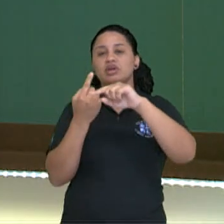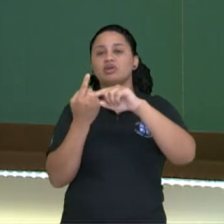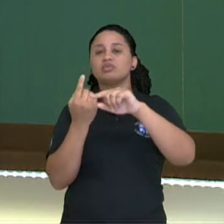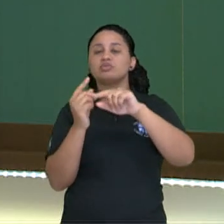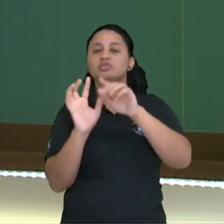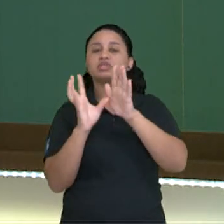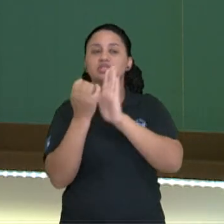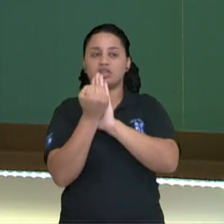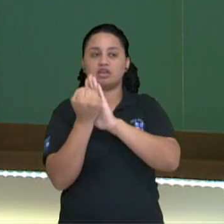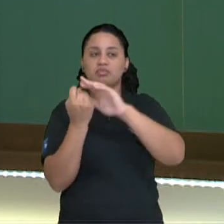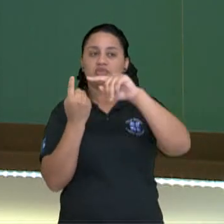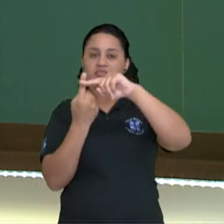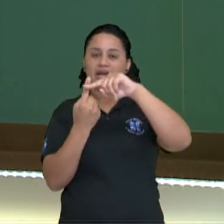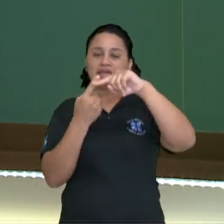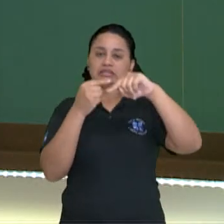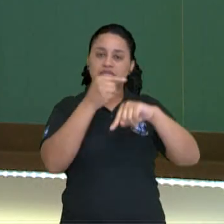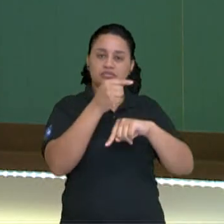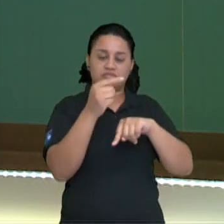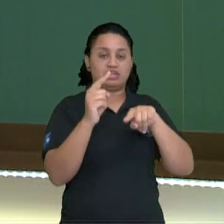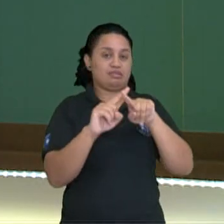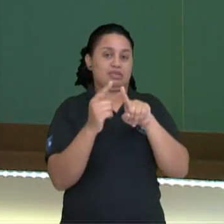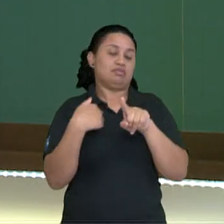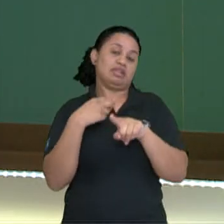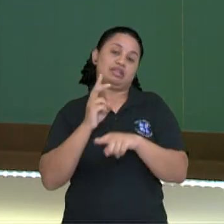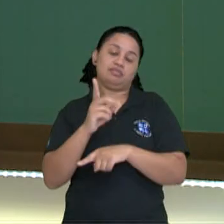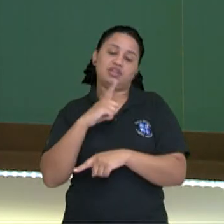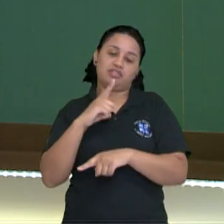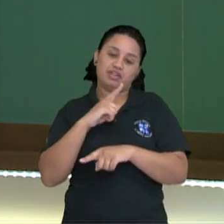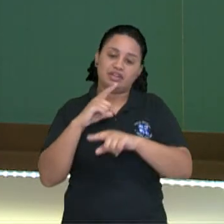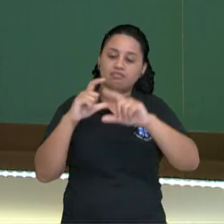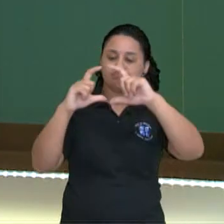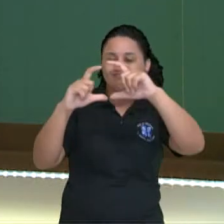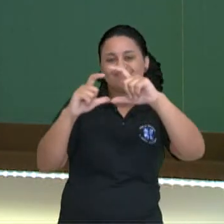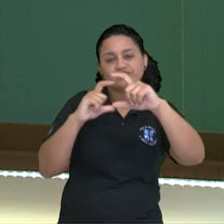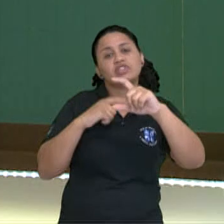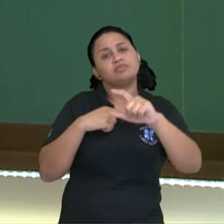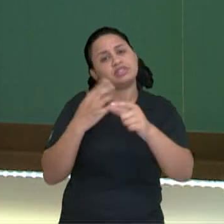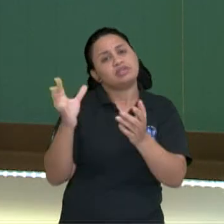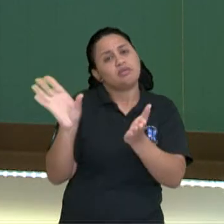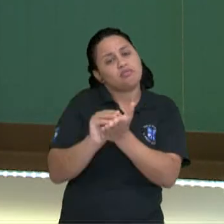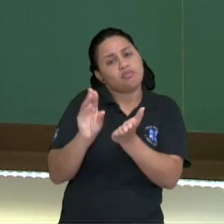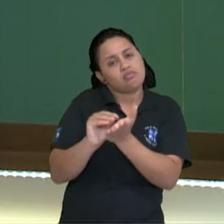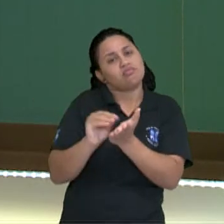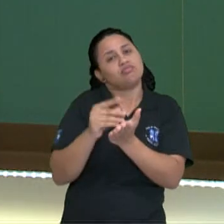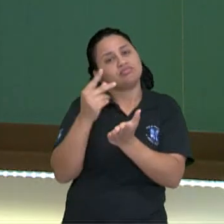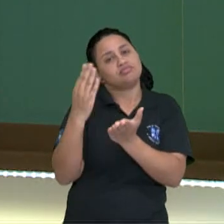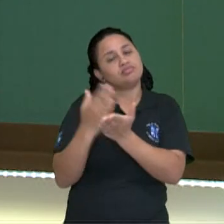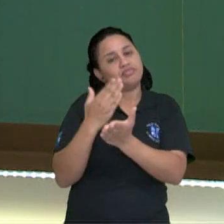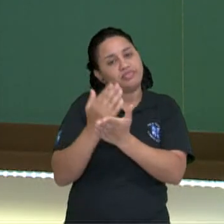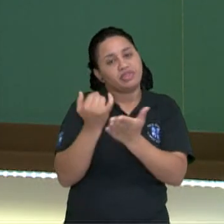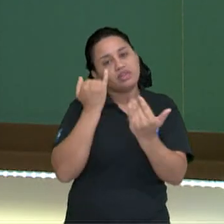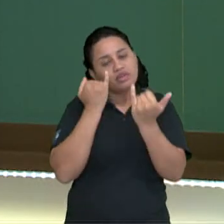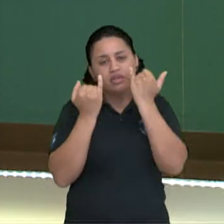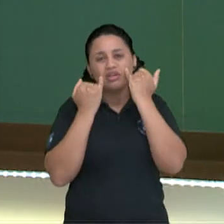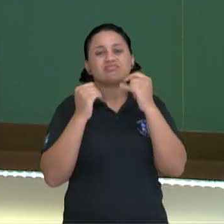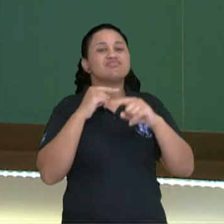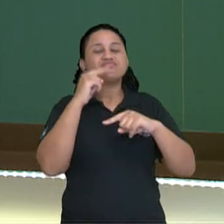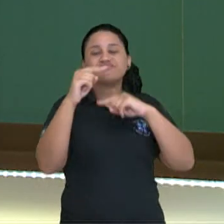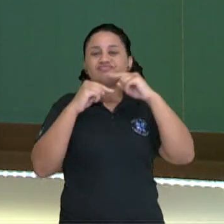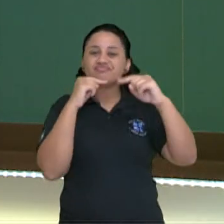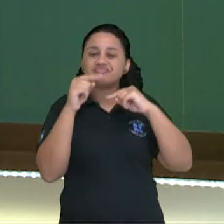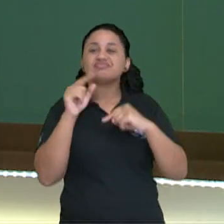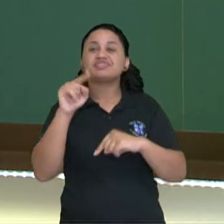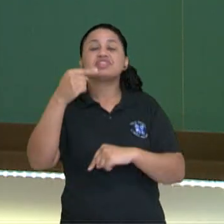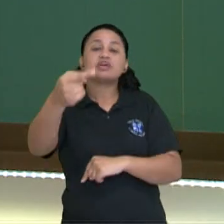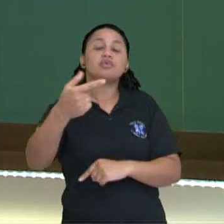mas não é sempre que você vai resolver um exercício e vai estar ali para você. Você tem que ter no seu caderno essa informação, porque senão você não vai conseguir achar qual que